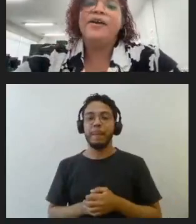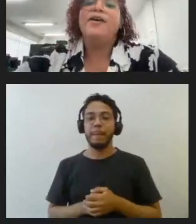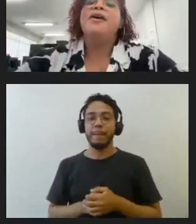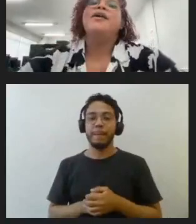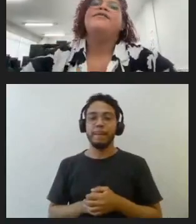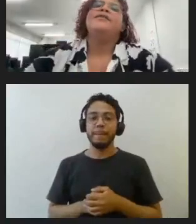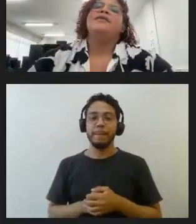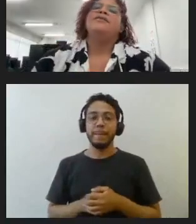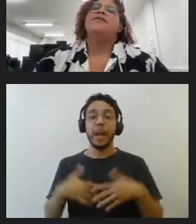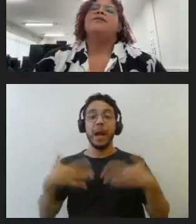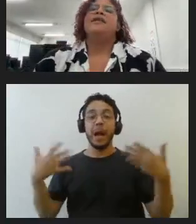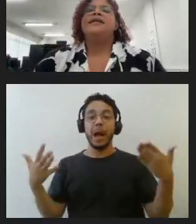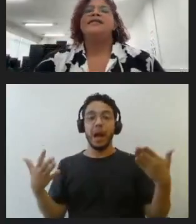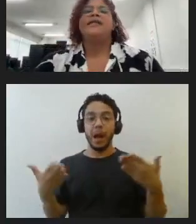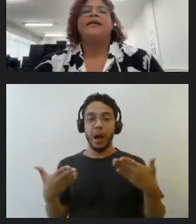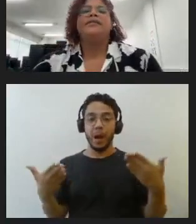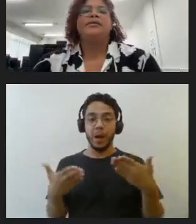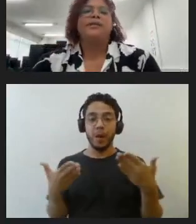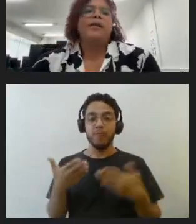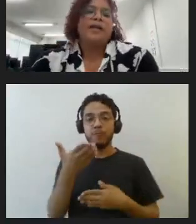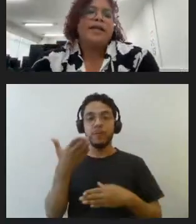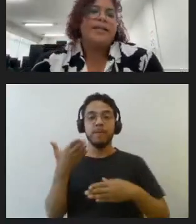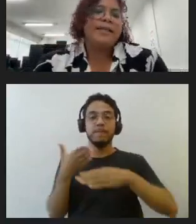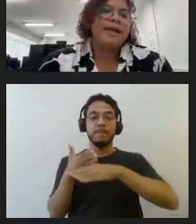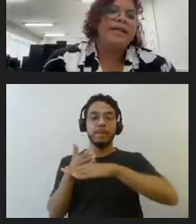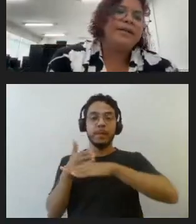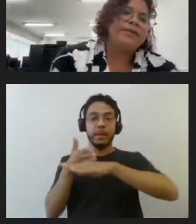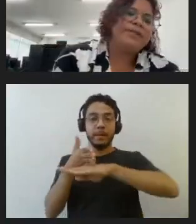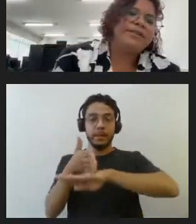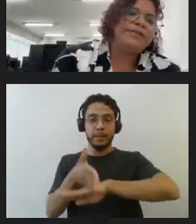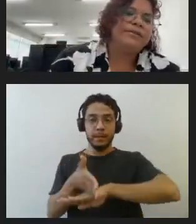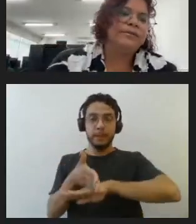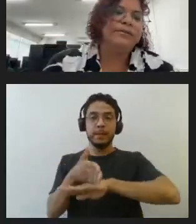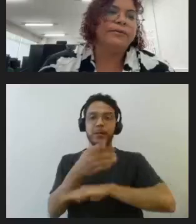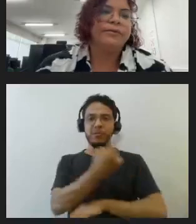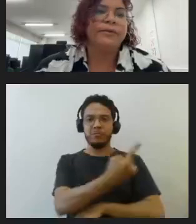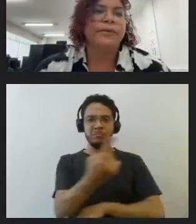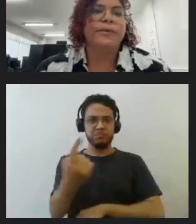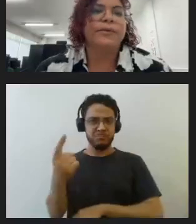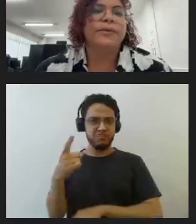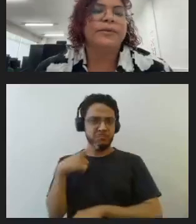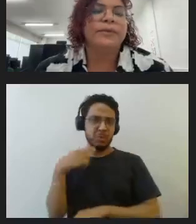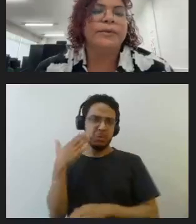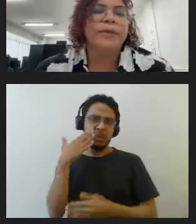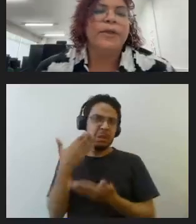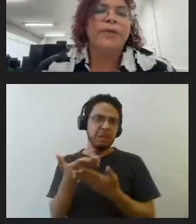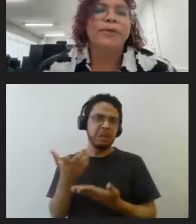Então, agora vocês vão acessar. Então, eu acredito que cada um esteja no